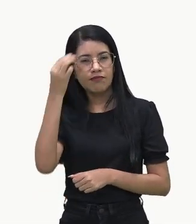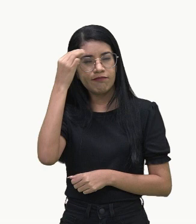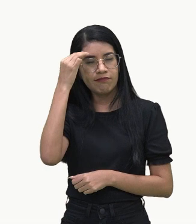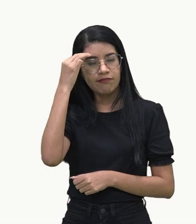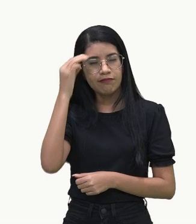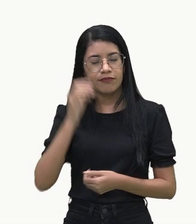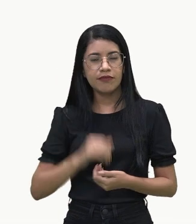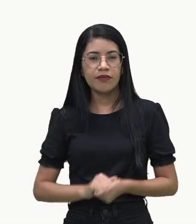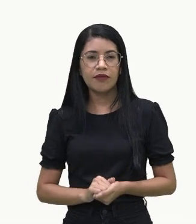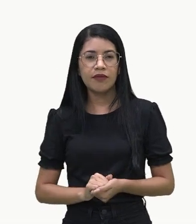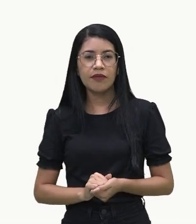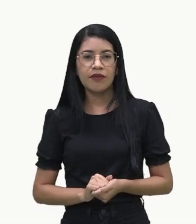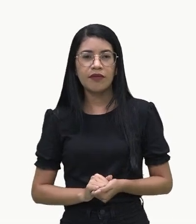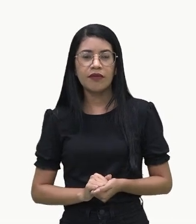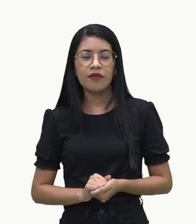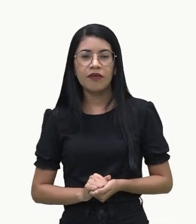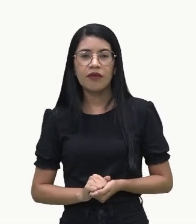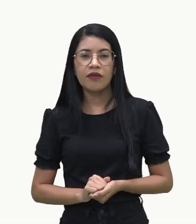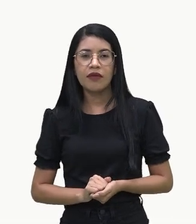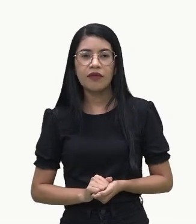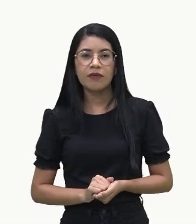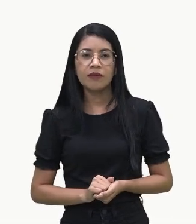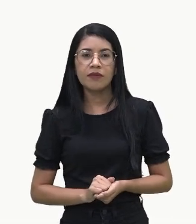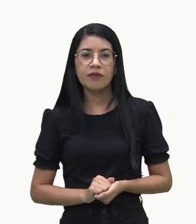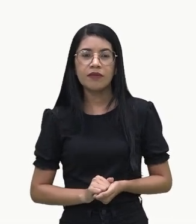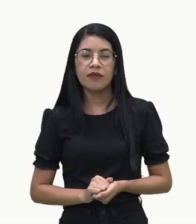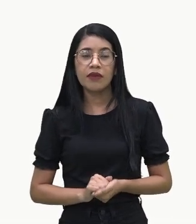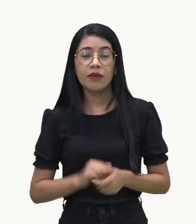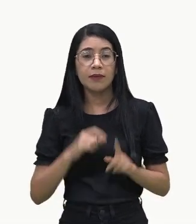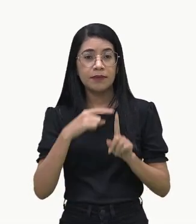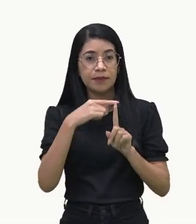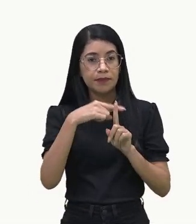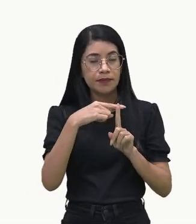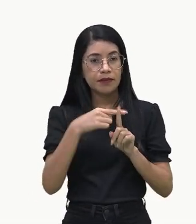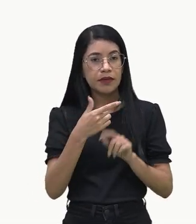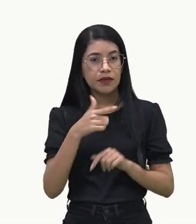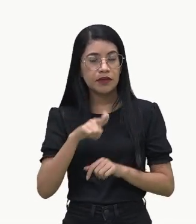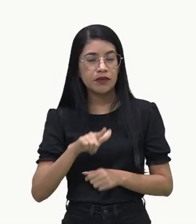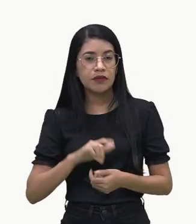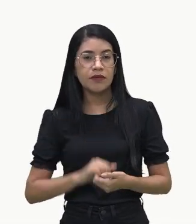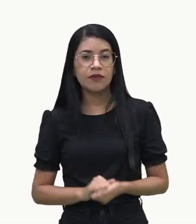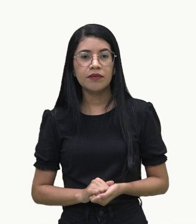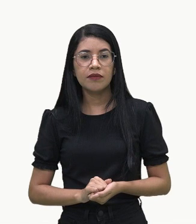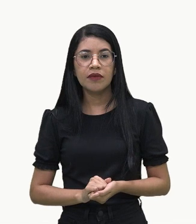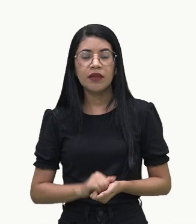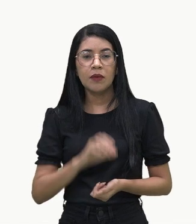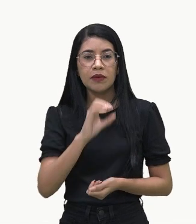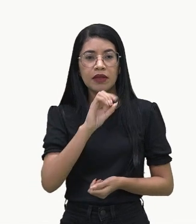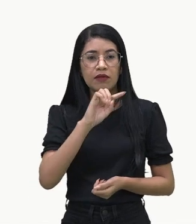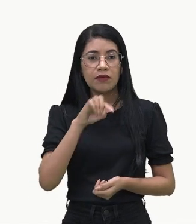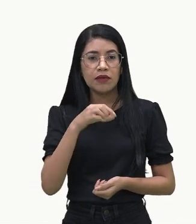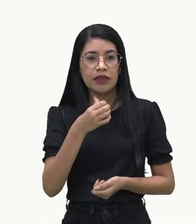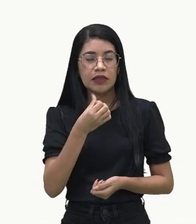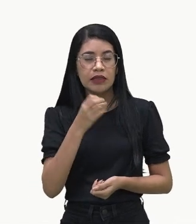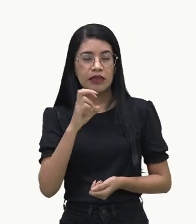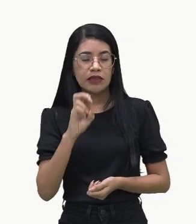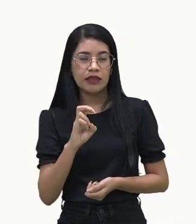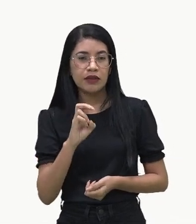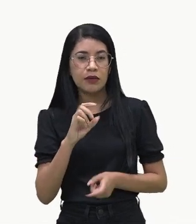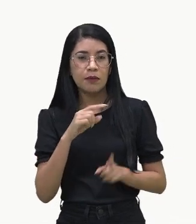vai acompanhando. Agora, indo na adição, vamos fazer aqui 65